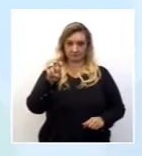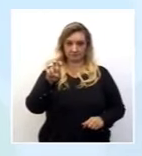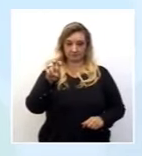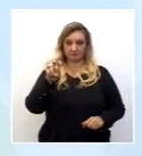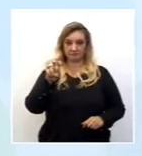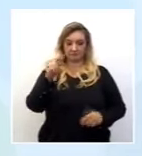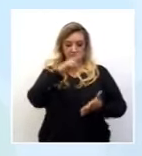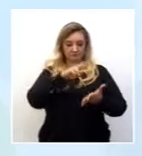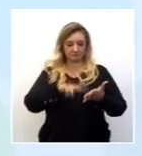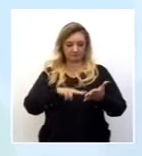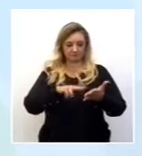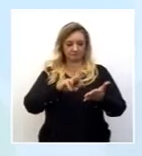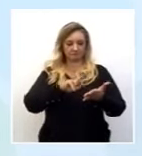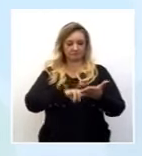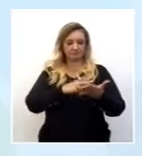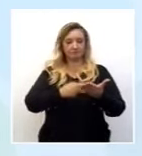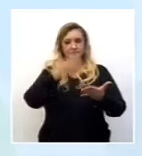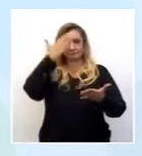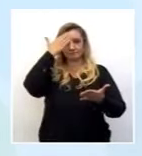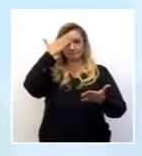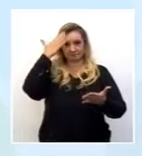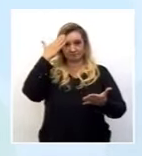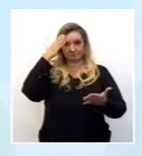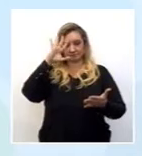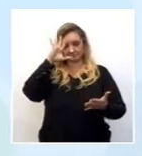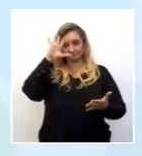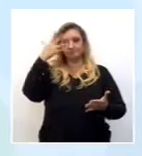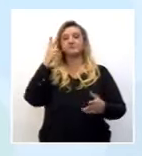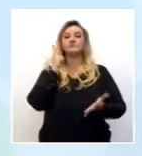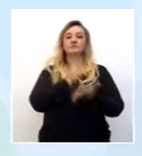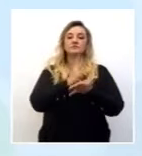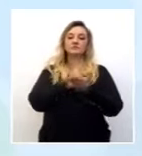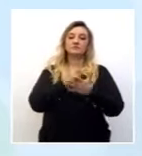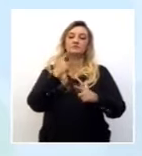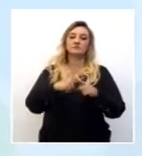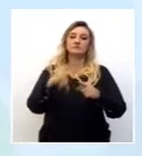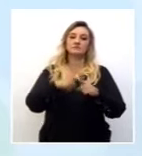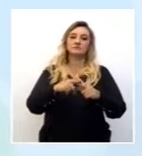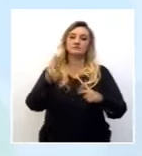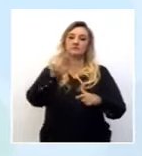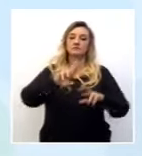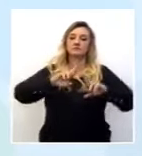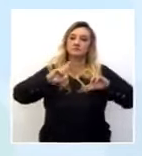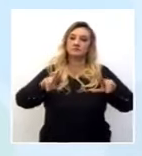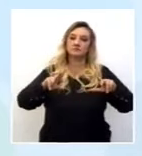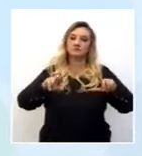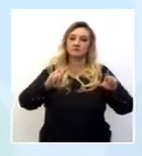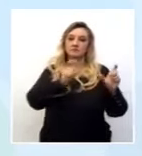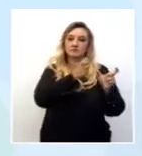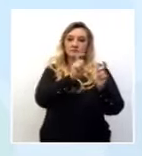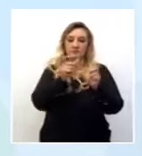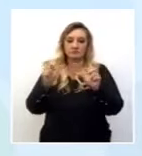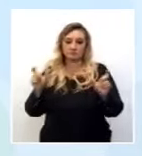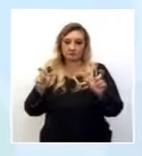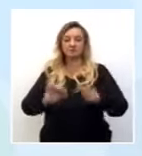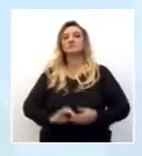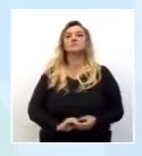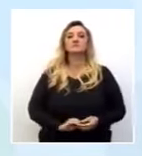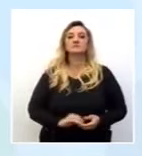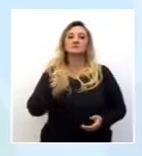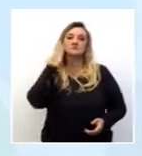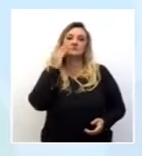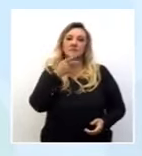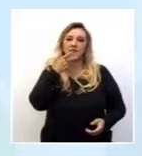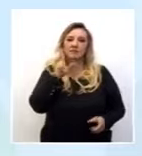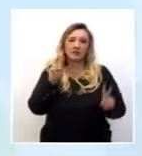ler, interpretar e resolver o mesmo problema utilizando diferentes algoritmos. Você quer comentar